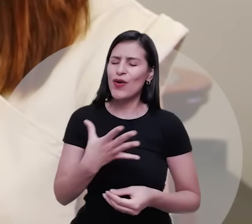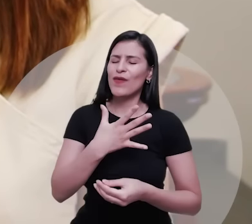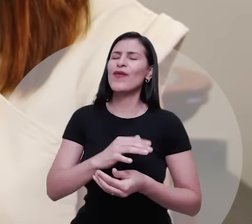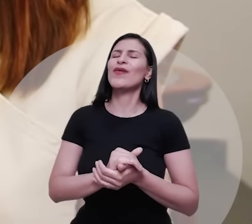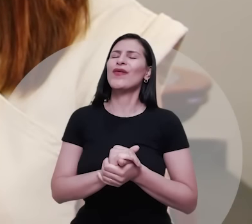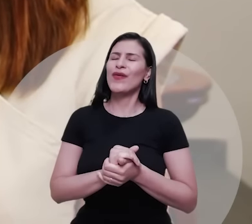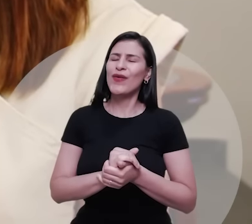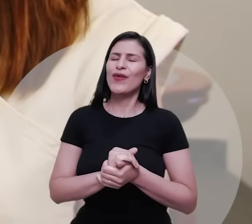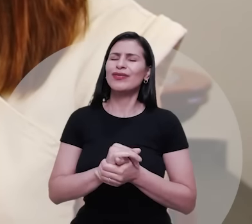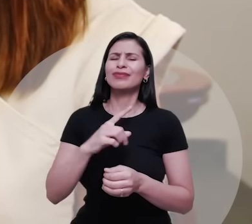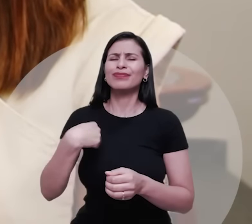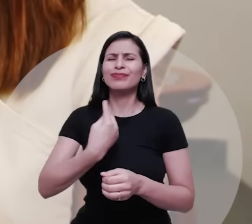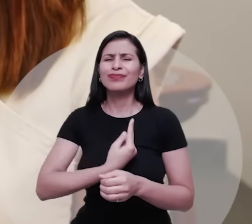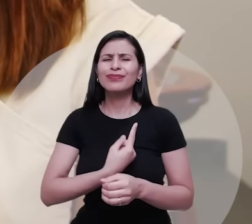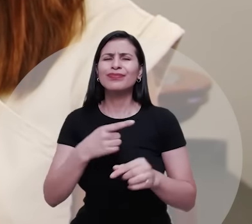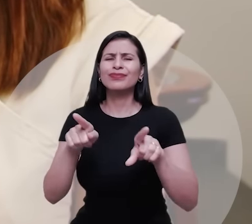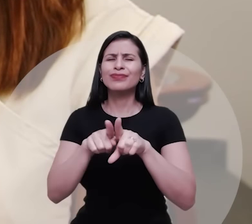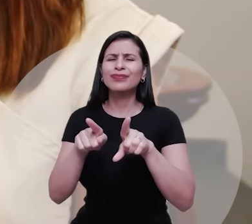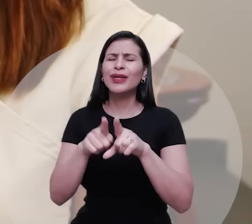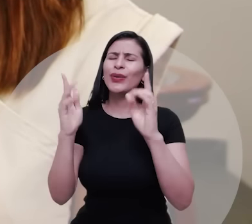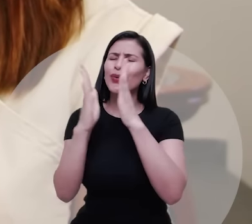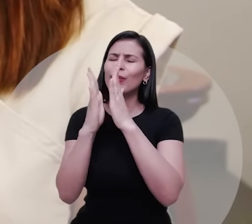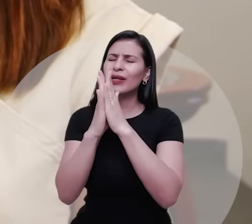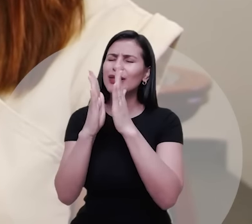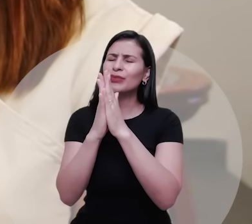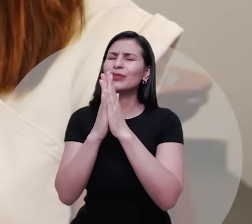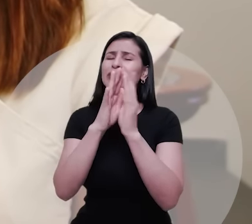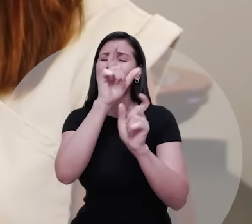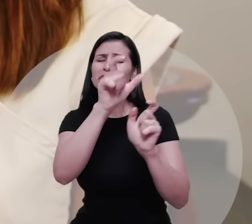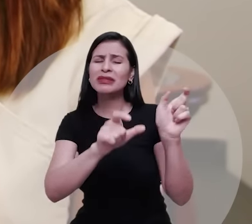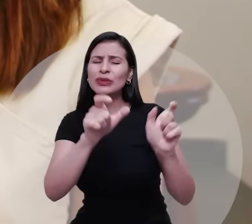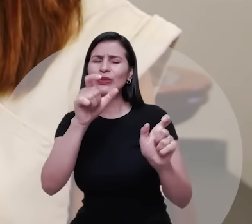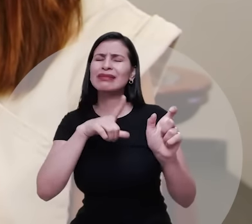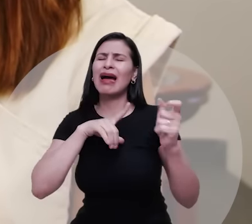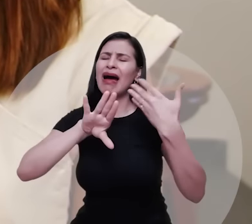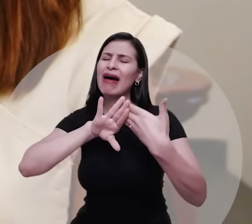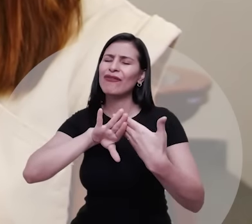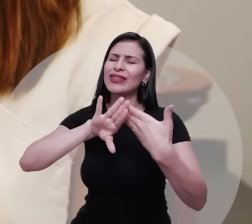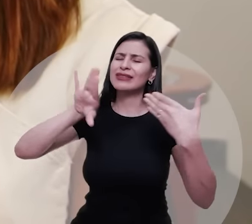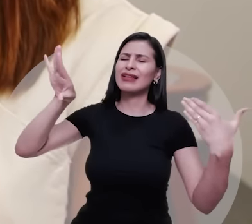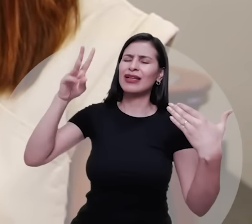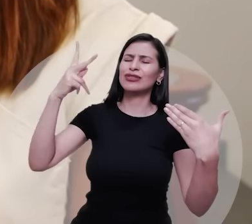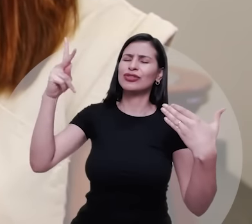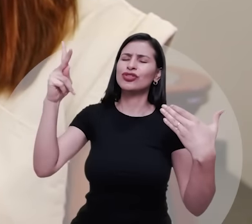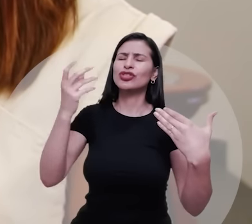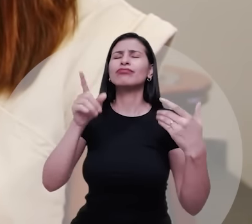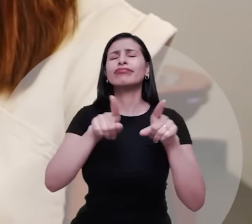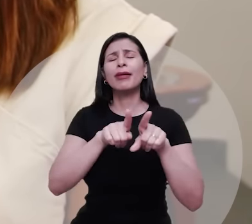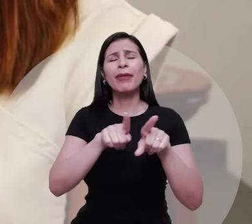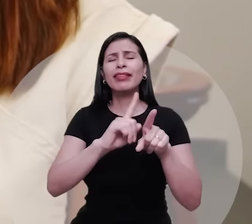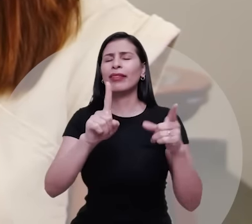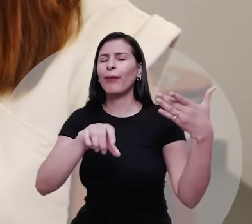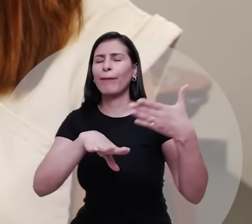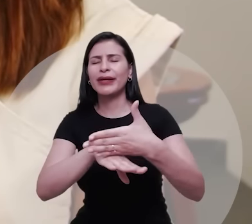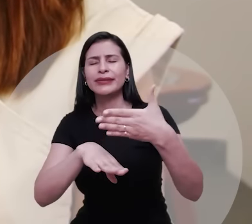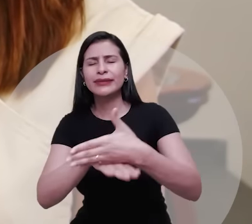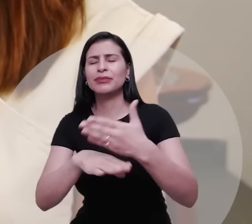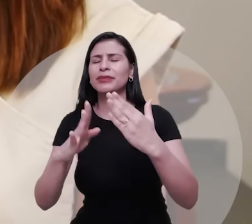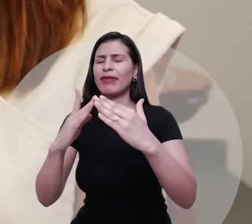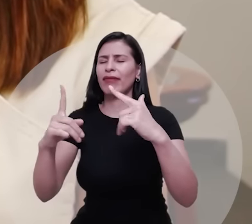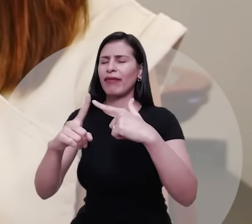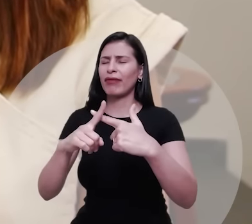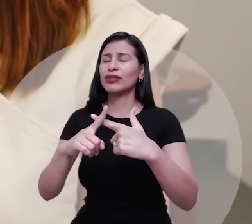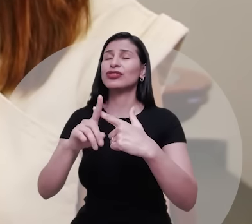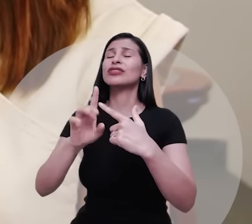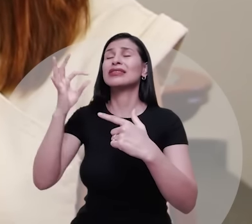Deus, por aquelas pessoas que estão longe de Ti e da comunhão em comunidade, para que sejam tocadas pelo Teu